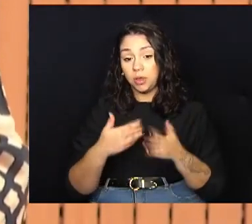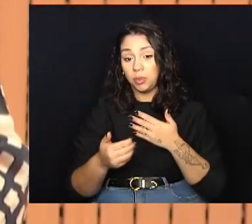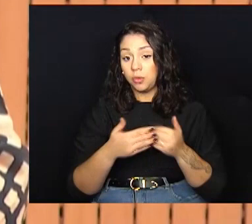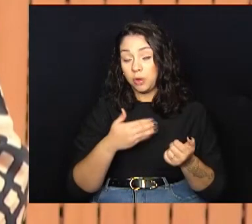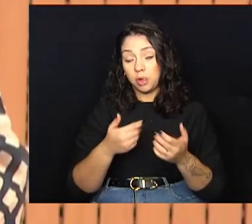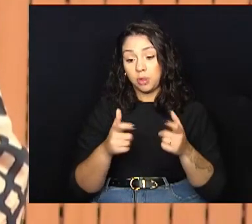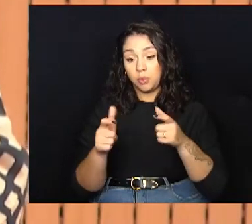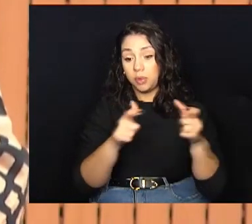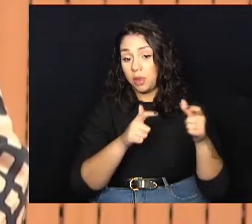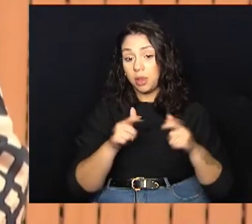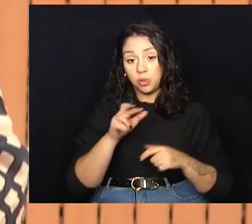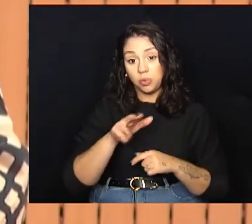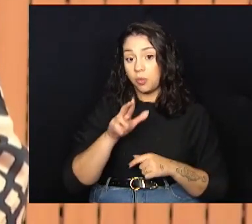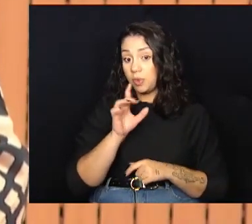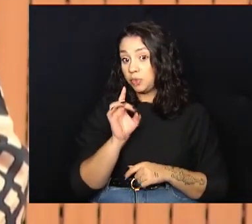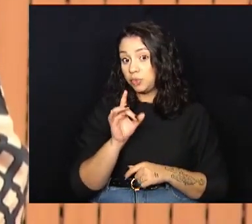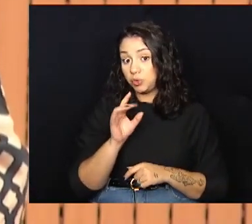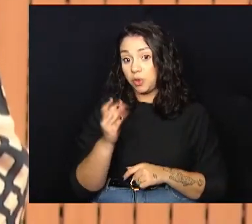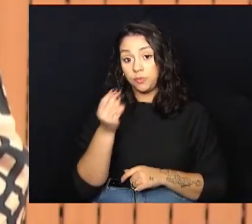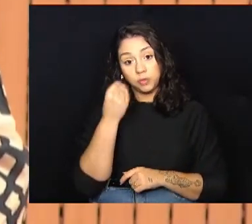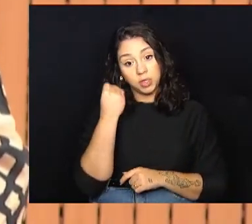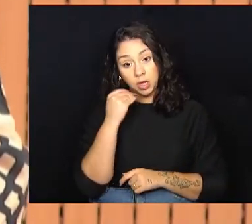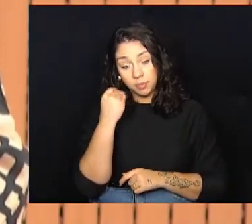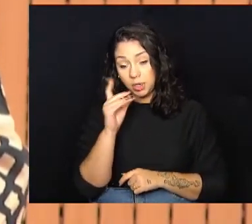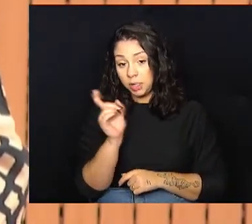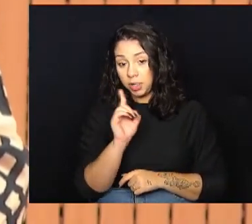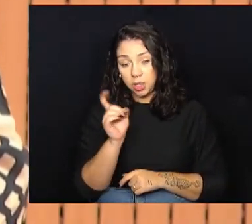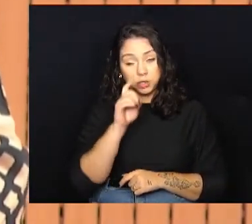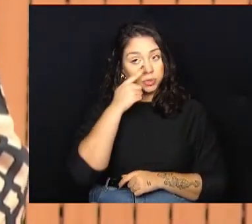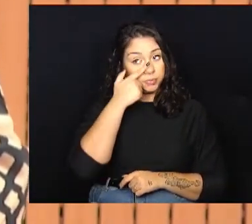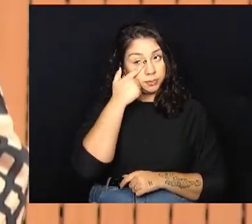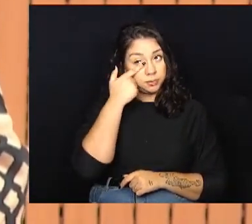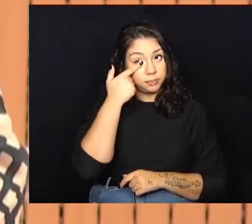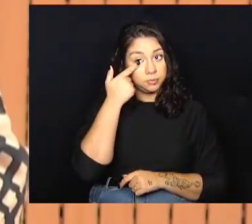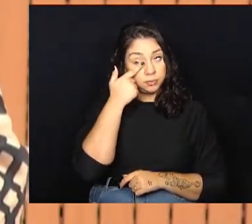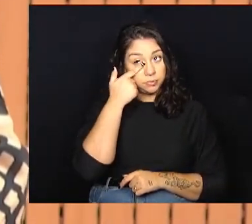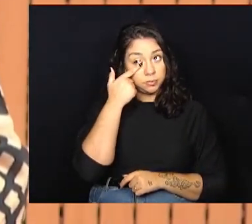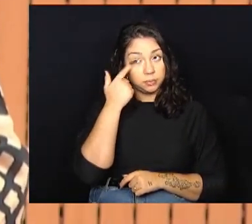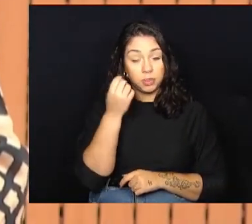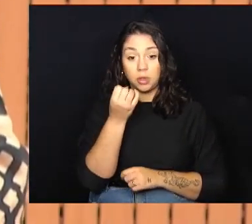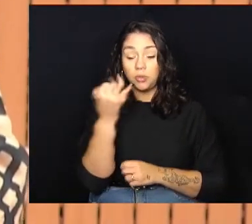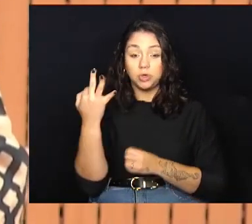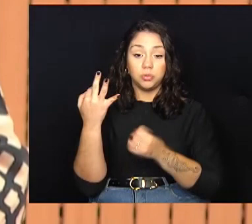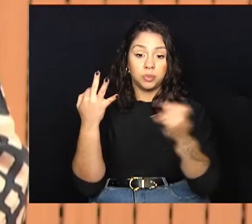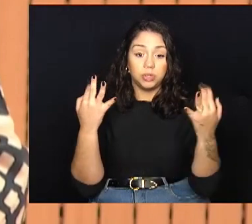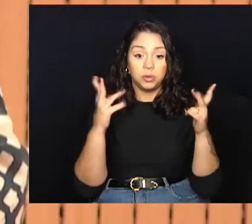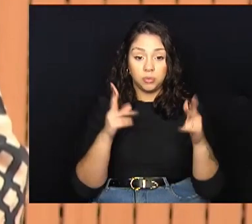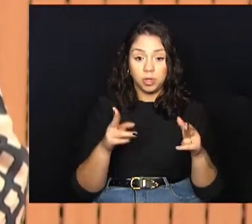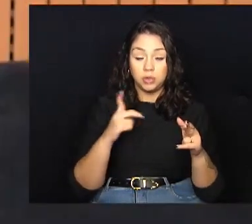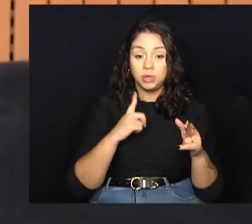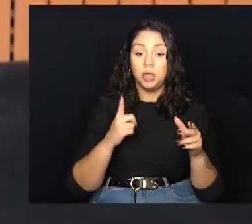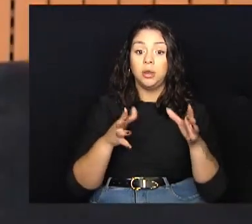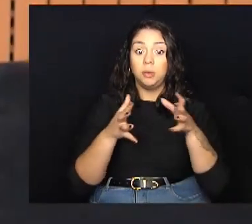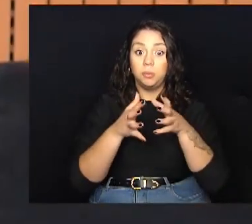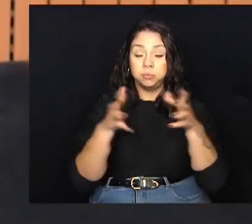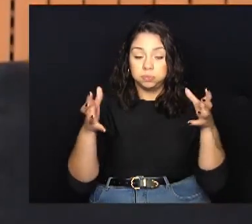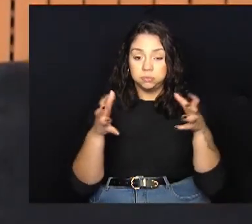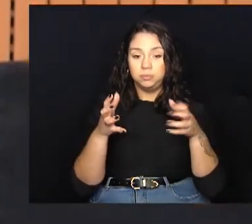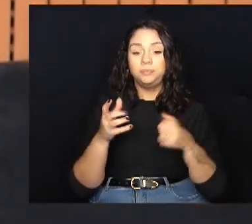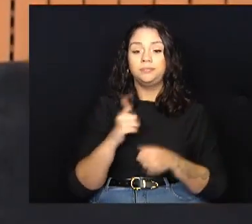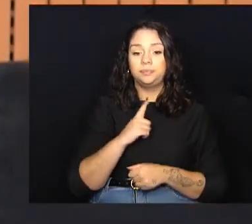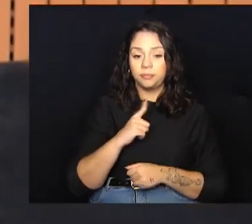a questão não é apenas vulnerabilidade a gente ama a ano tem taxas de uso de substâncias aumentadas para